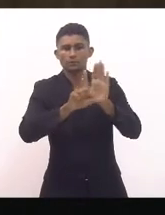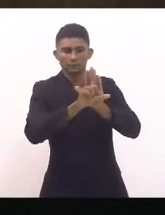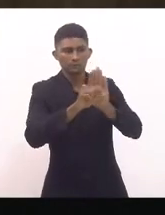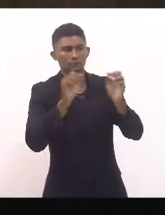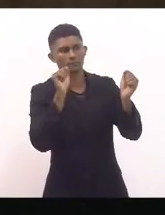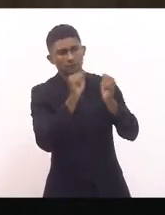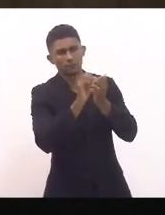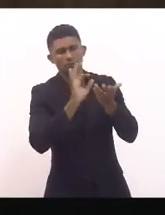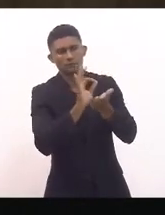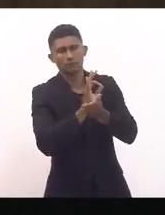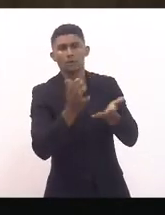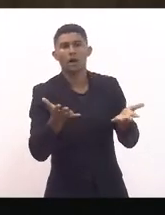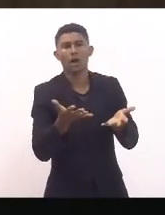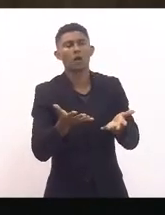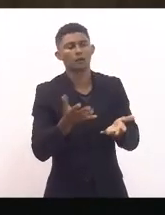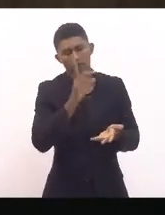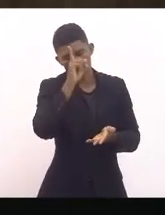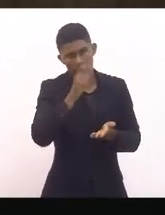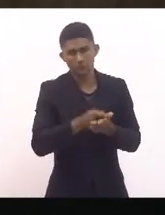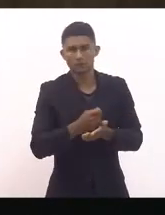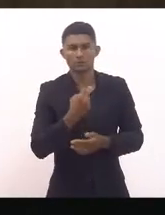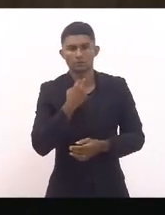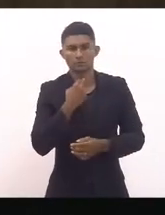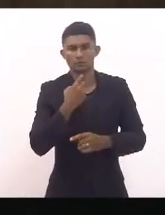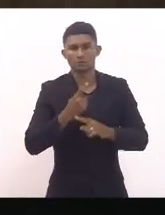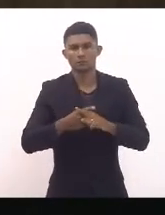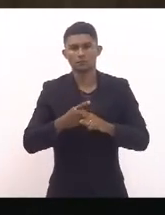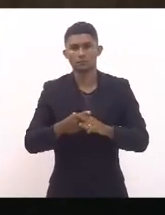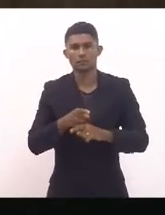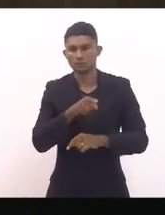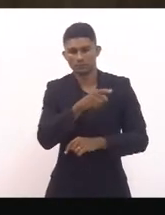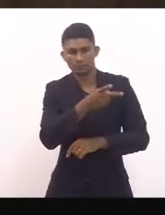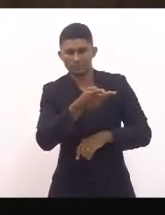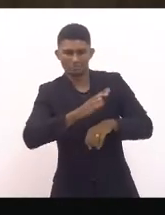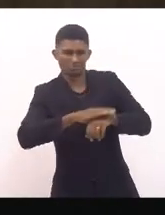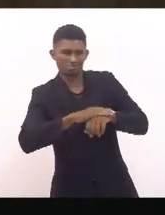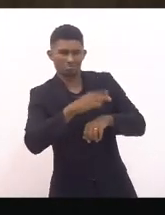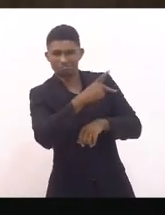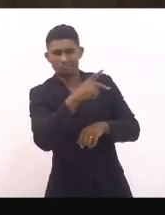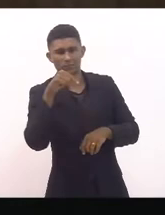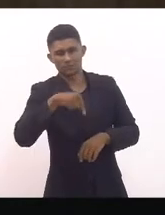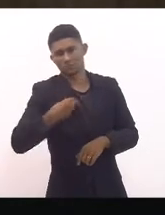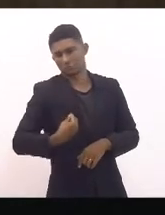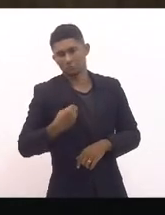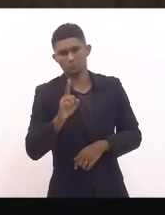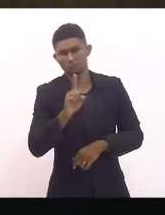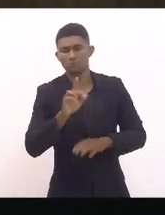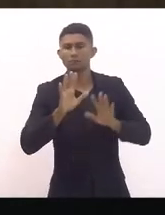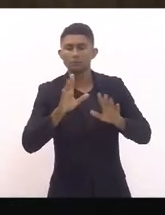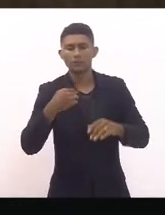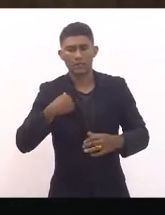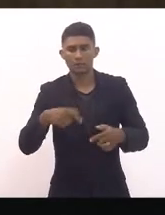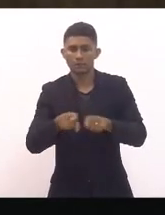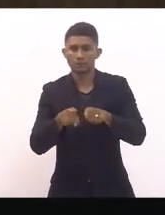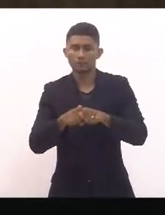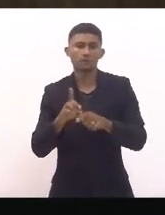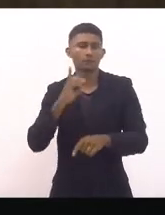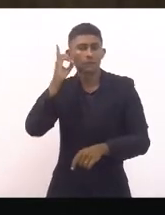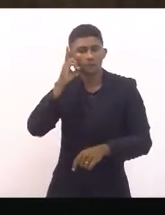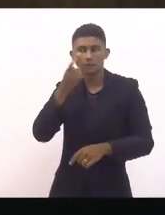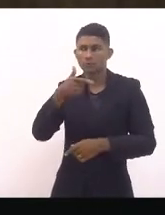não vai poder ser decidido porque os autores não estão em plenário, mas eu e tantos outros deputados